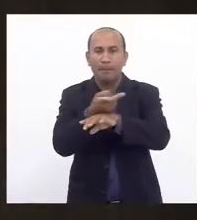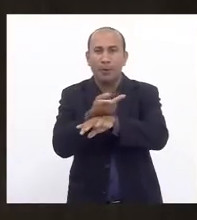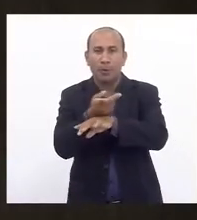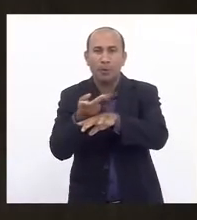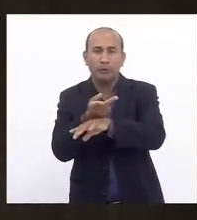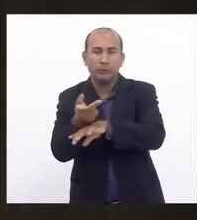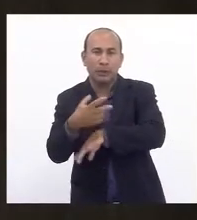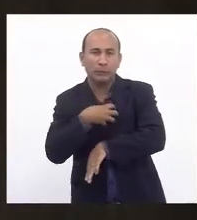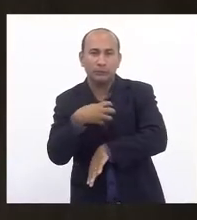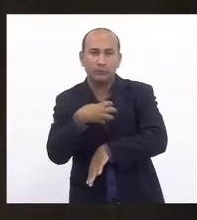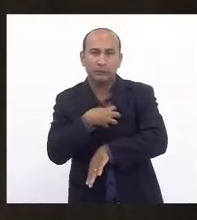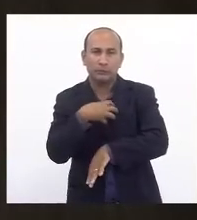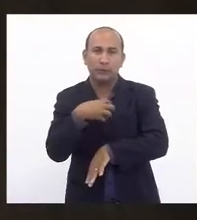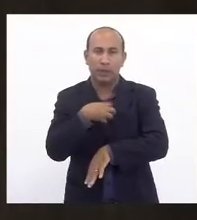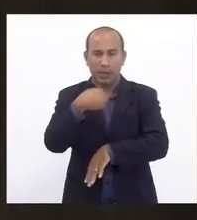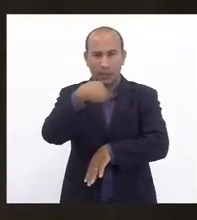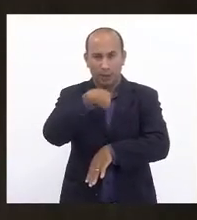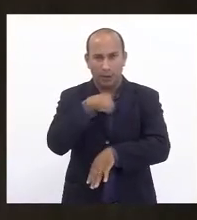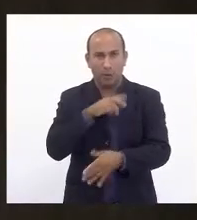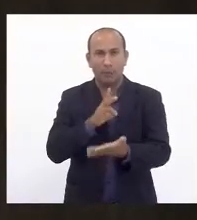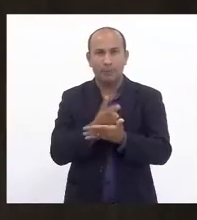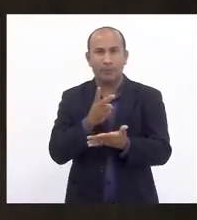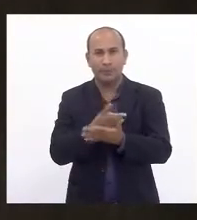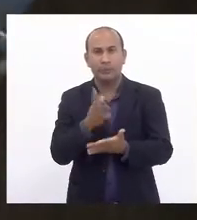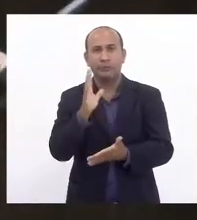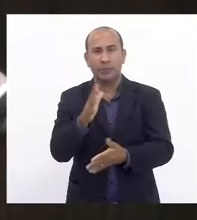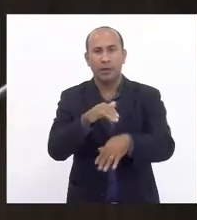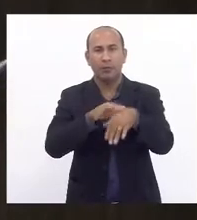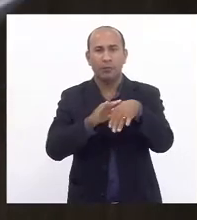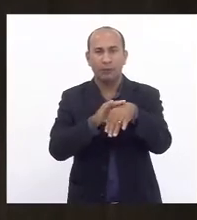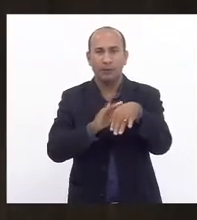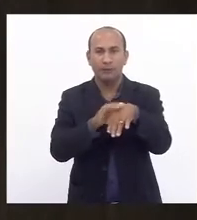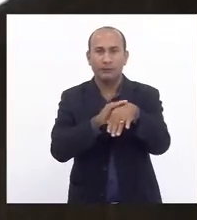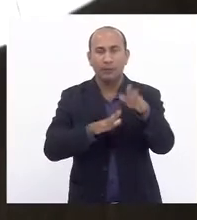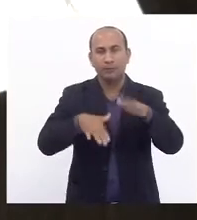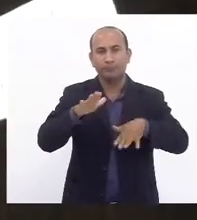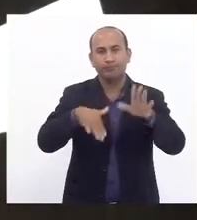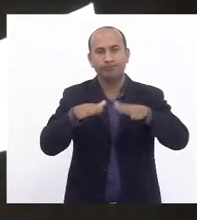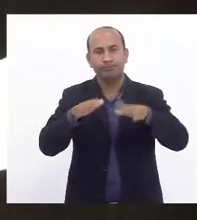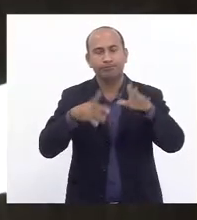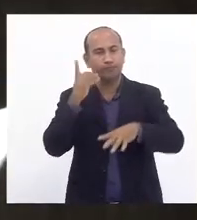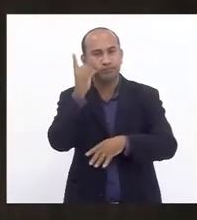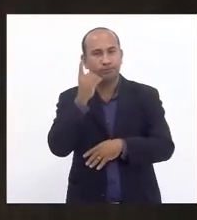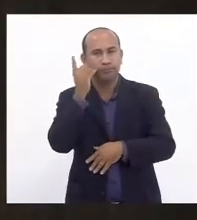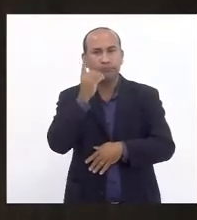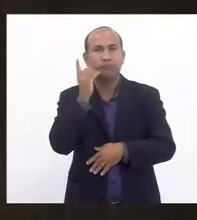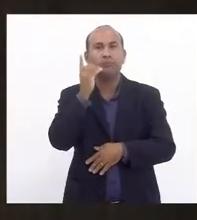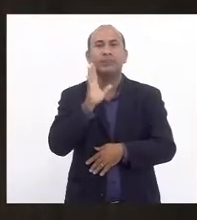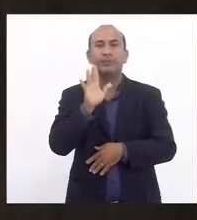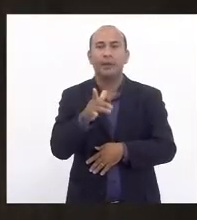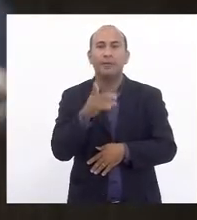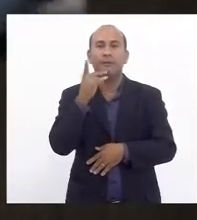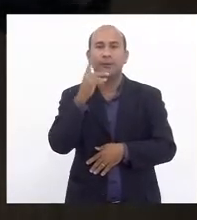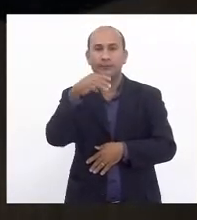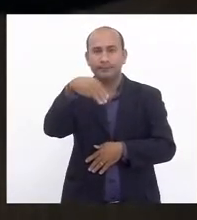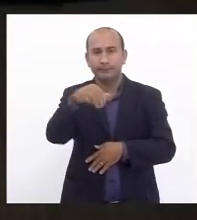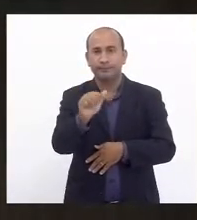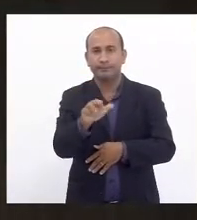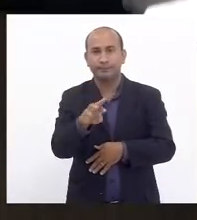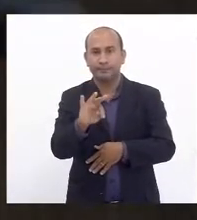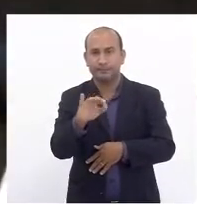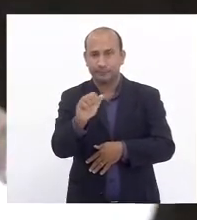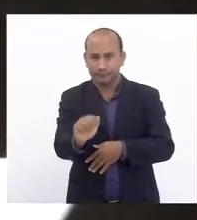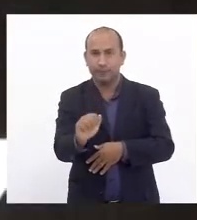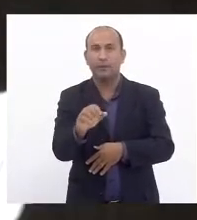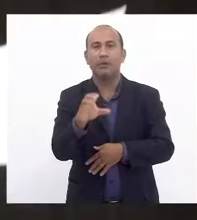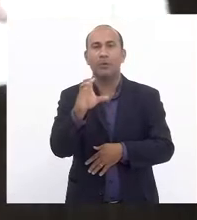nesse sentido. Eu mesmo e Vossa Excelência já conversamos com alguns parlamentares, cito aqui deputada Marta, deputado